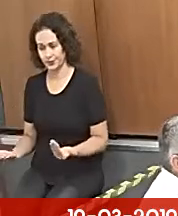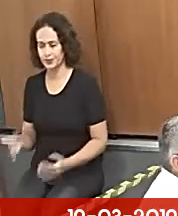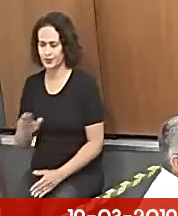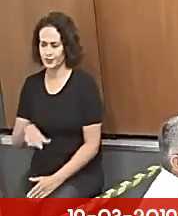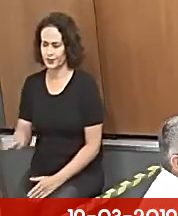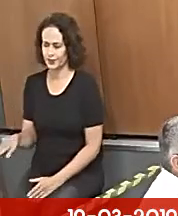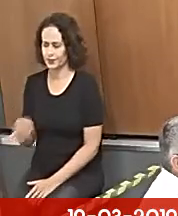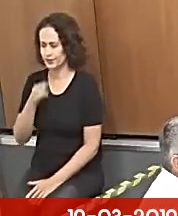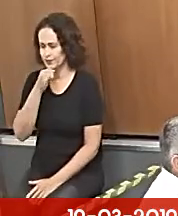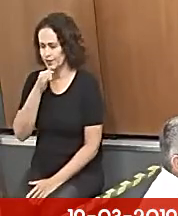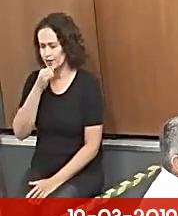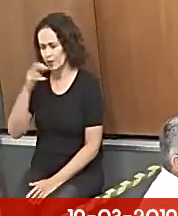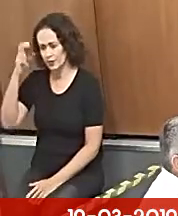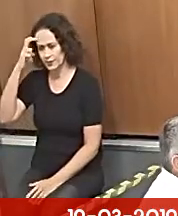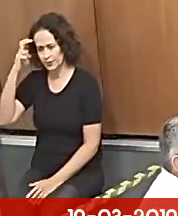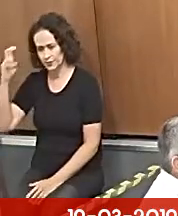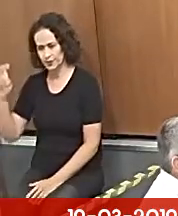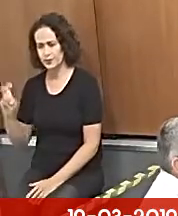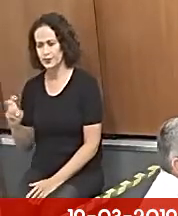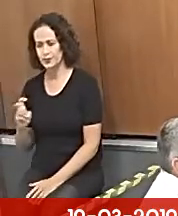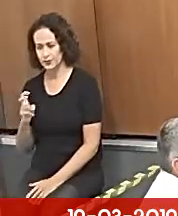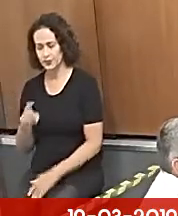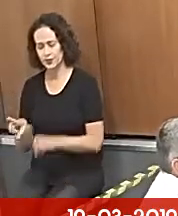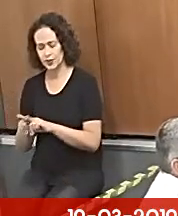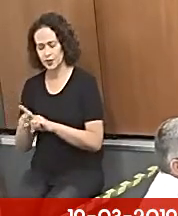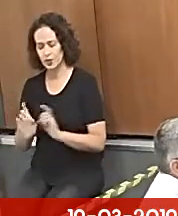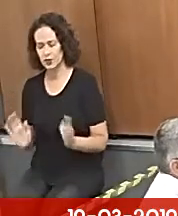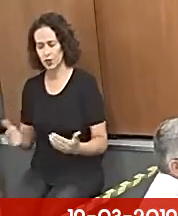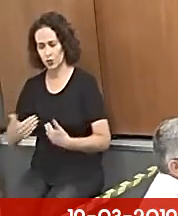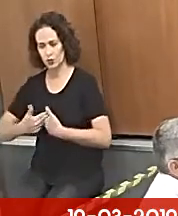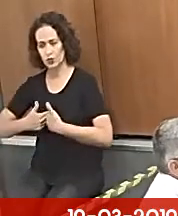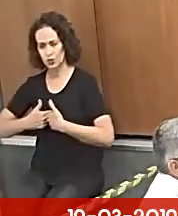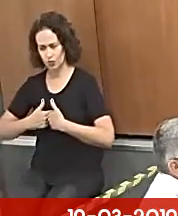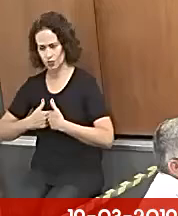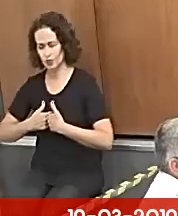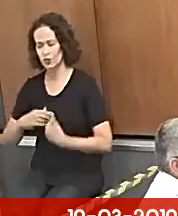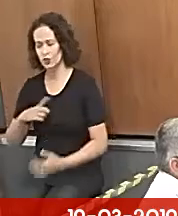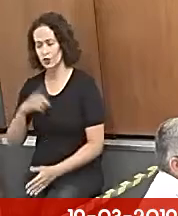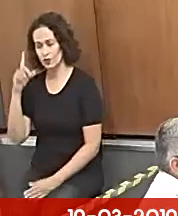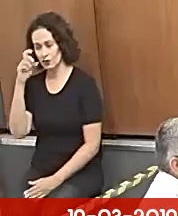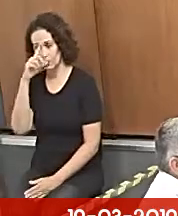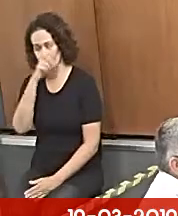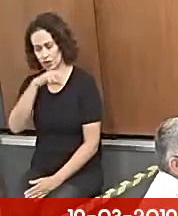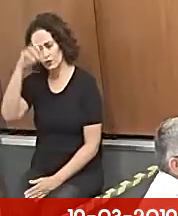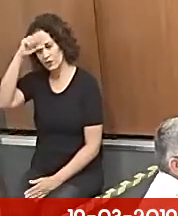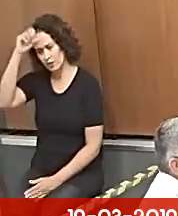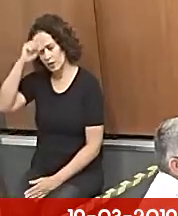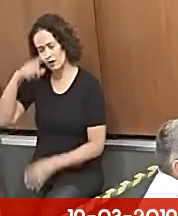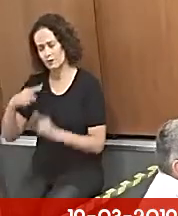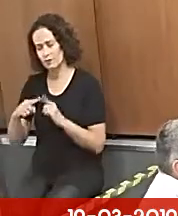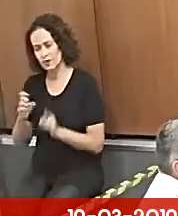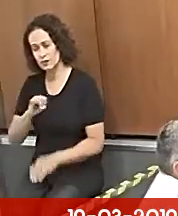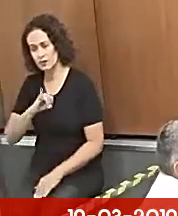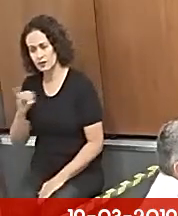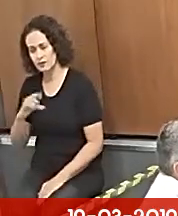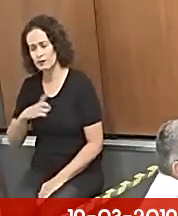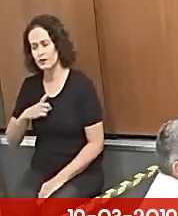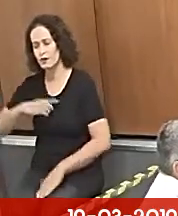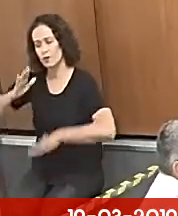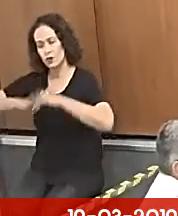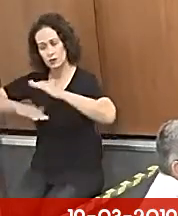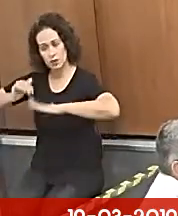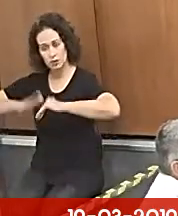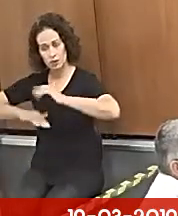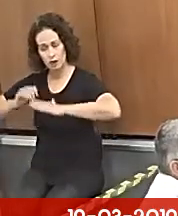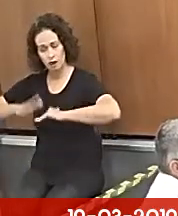exemplo do intelectual até do autista ele tem uma dificuldade de aprender mas se tem um profissional que ele consegue fazer